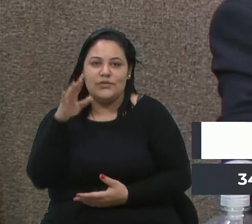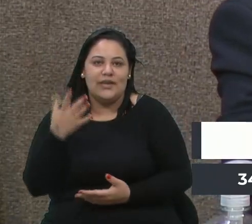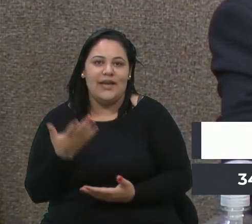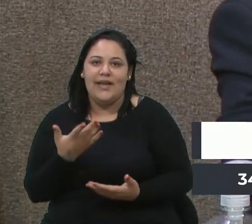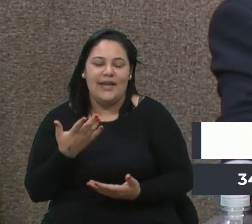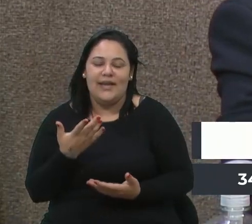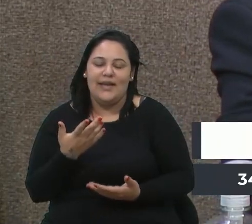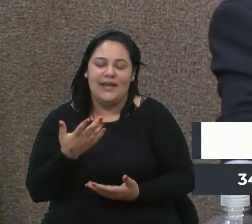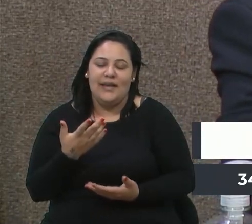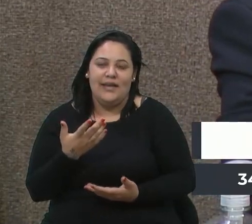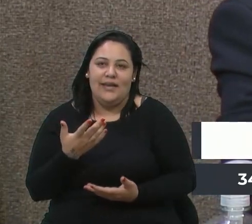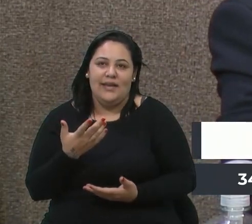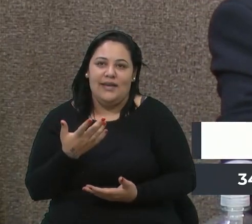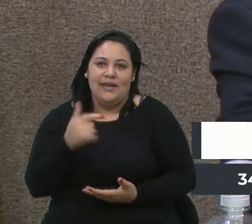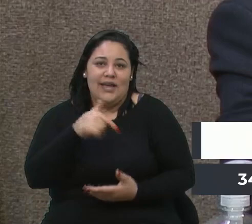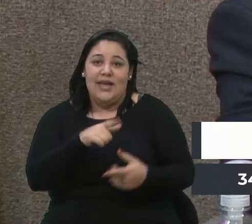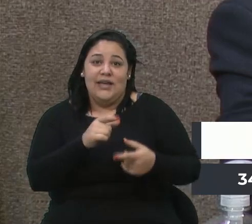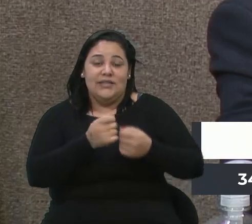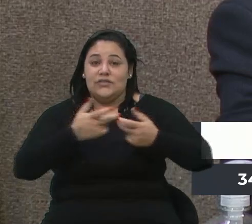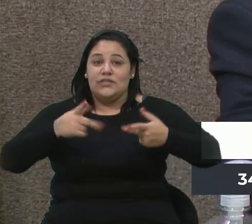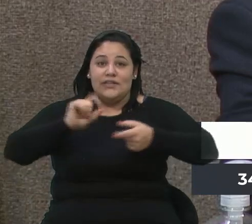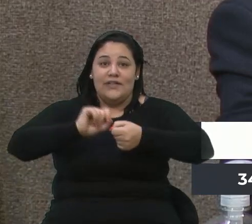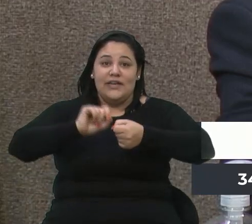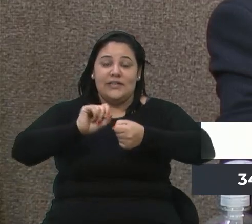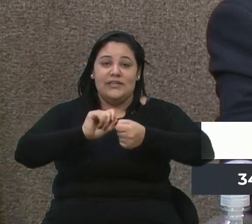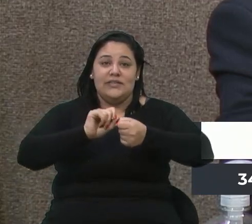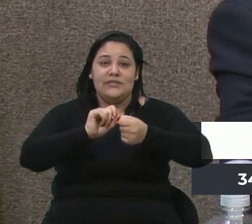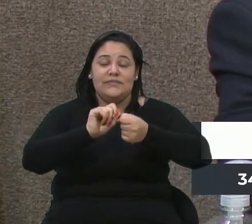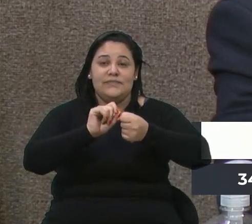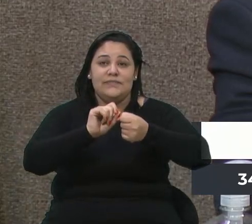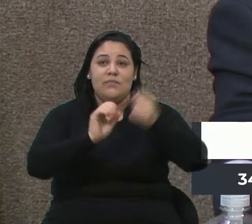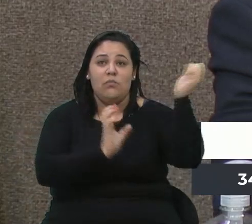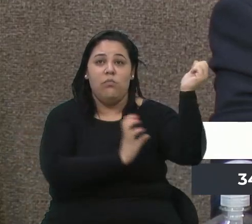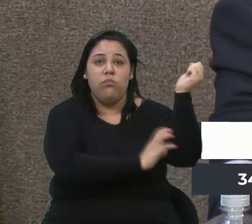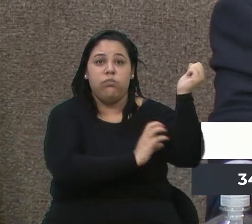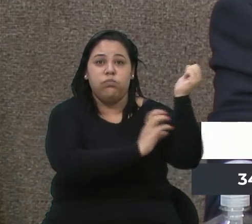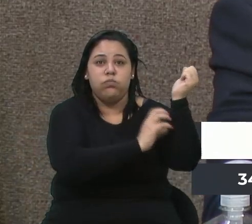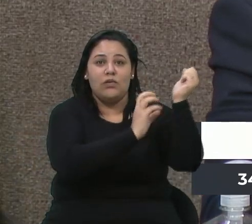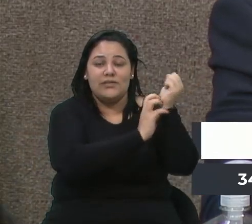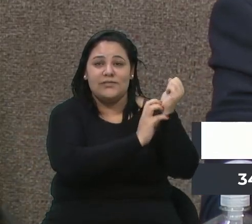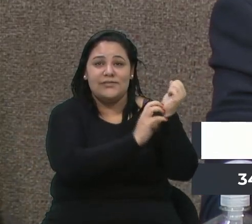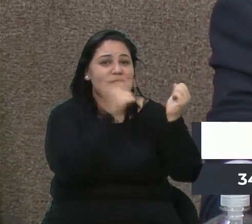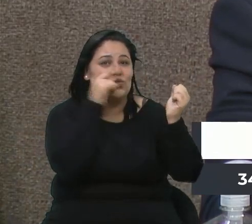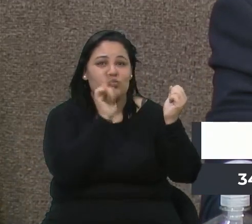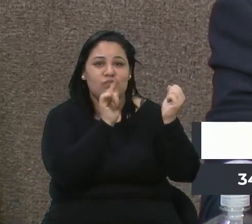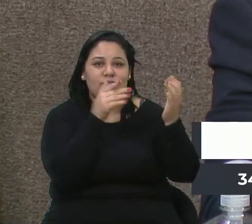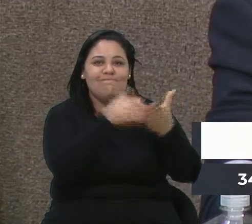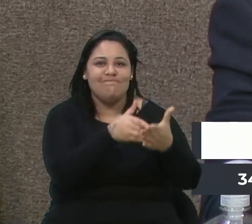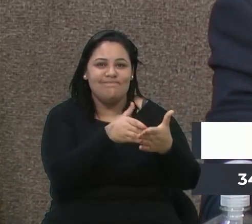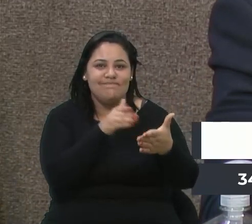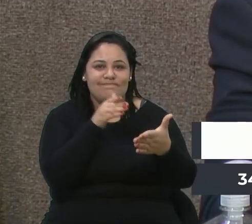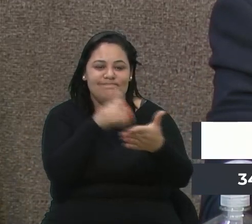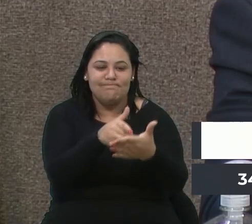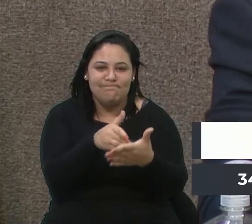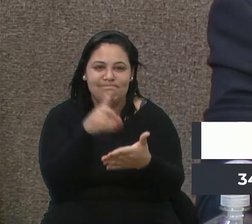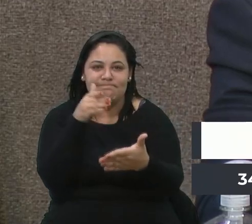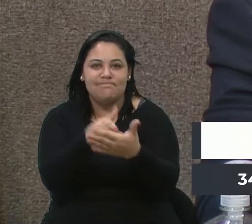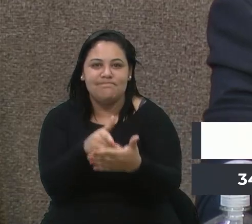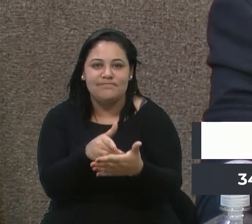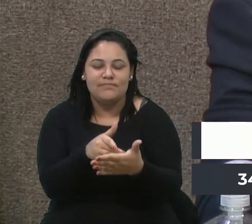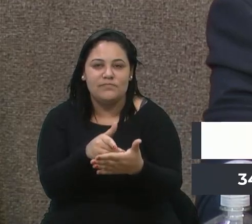isso que faz com que a burocracia, que as coisas não andem, né? Nós vamos analisar em seguida aqui,